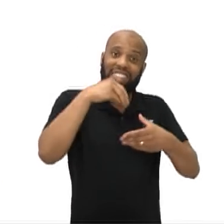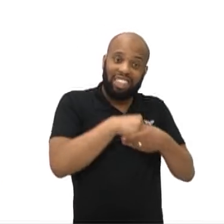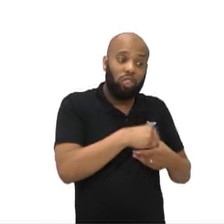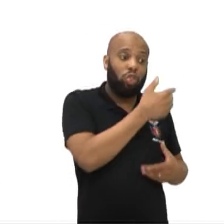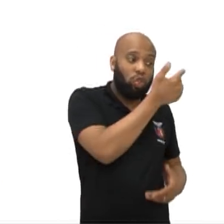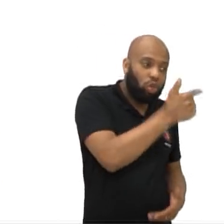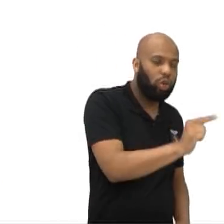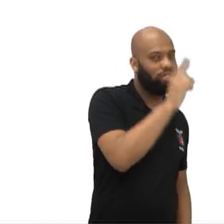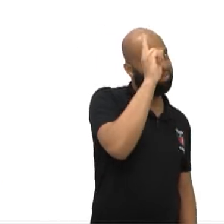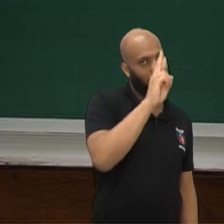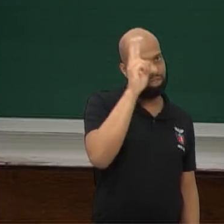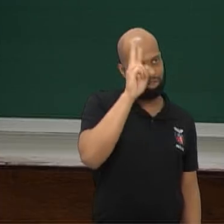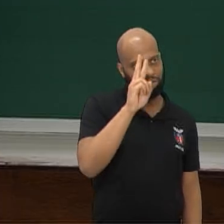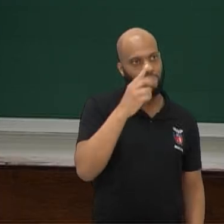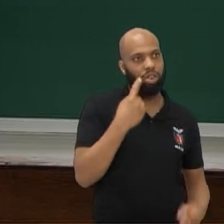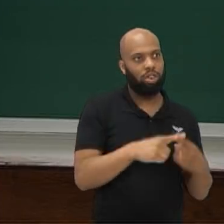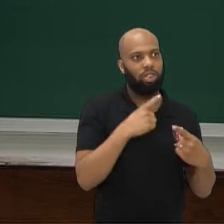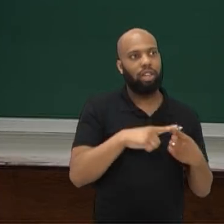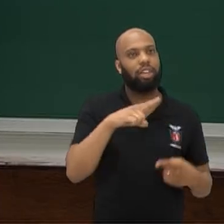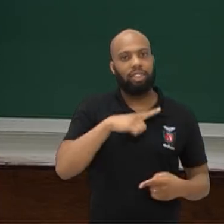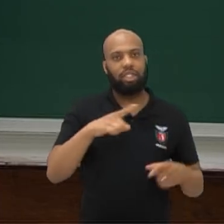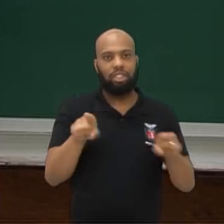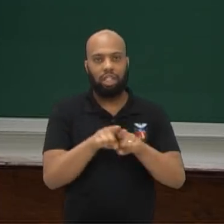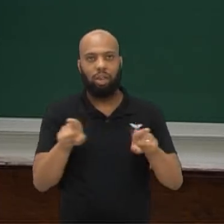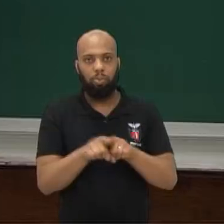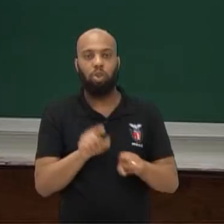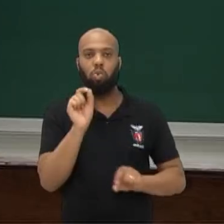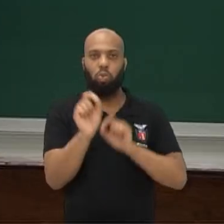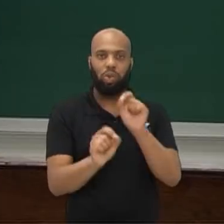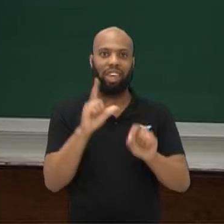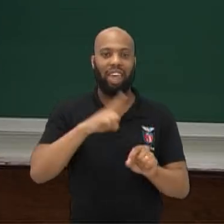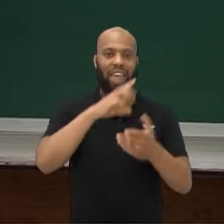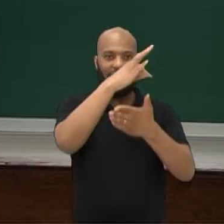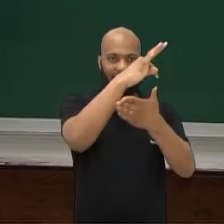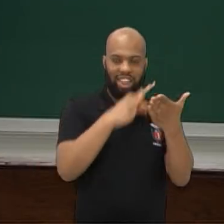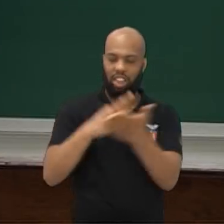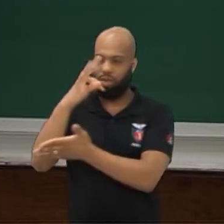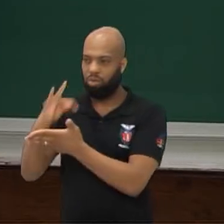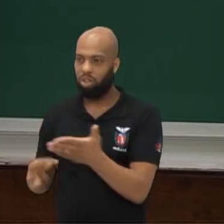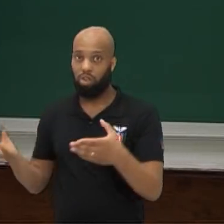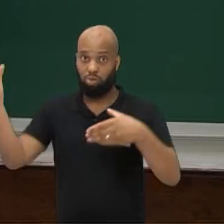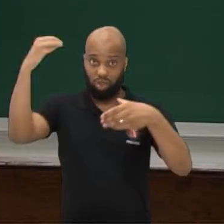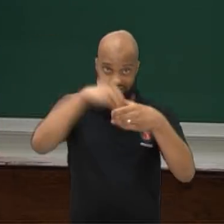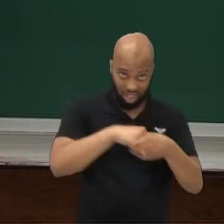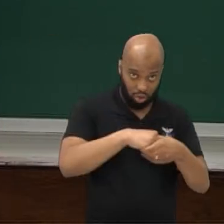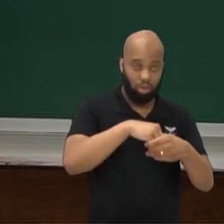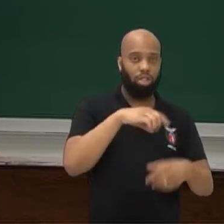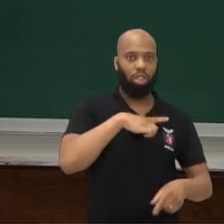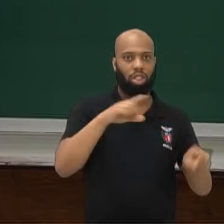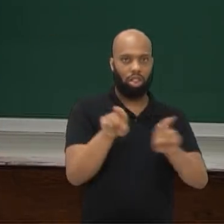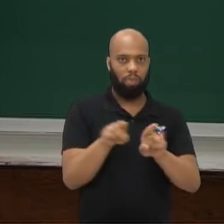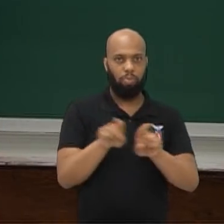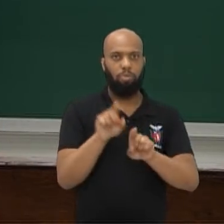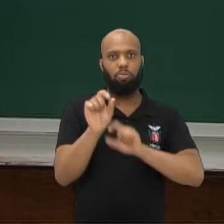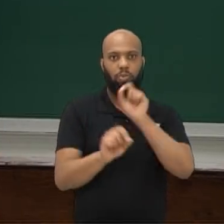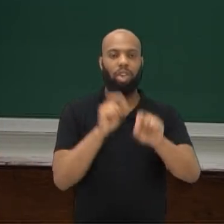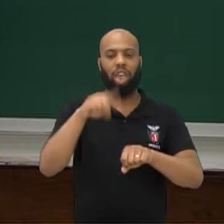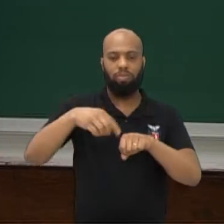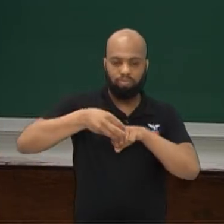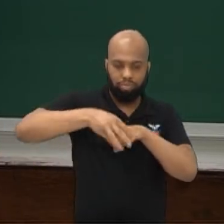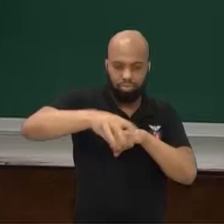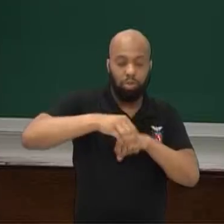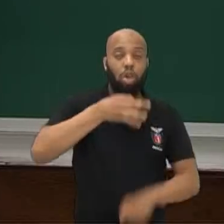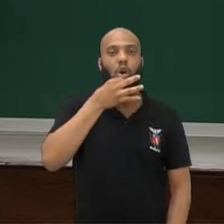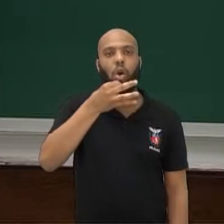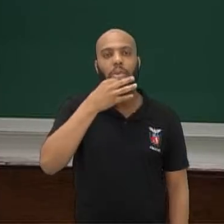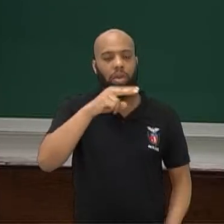Histórias Vividas, né? A gente não somente tem ali a intertextualidade, que é o diálogo entre os textos, né? Fica ali uma sugestão de leitura para